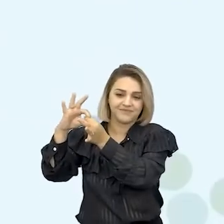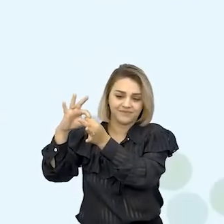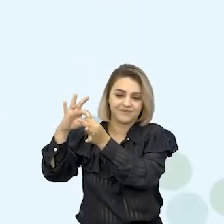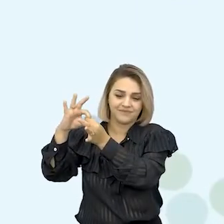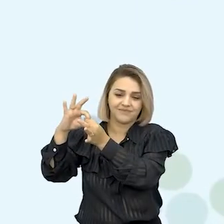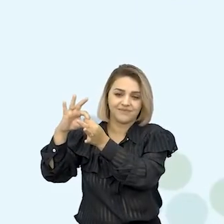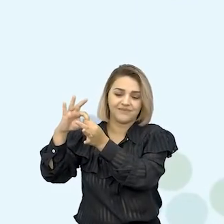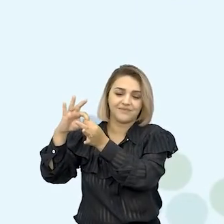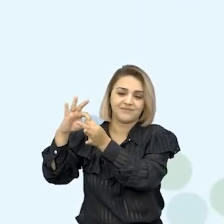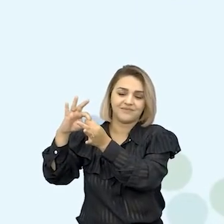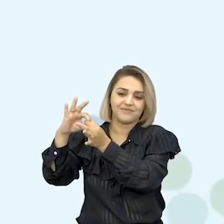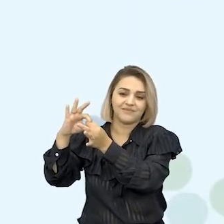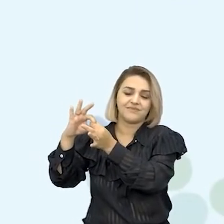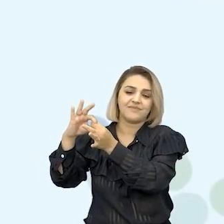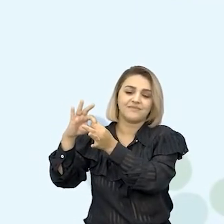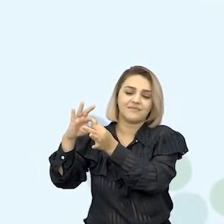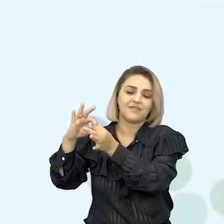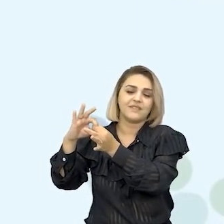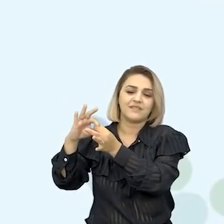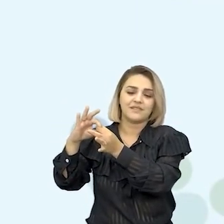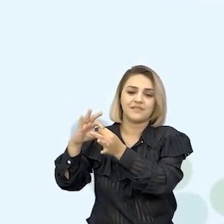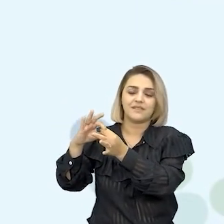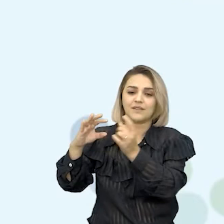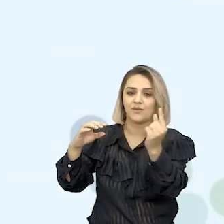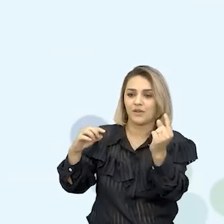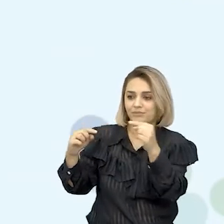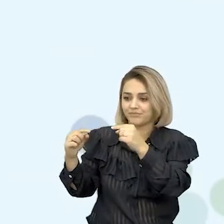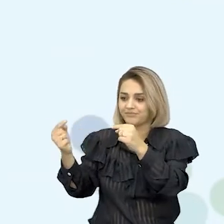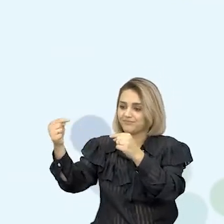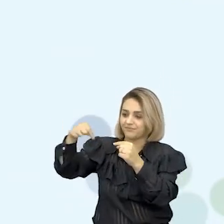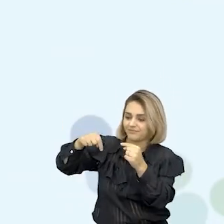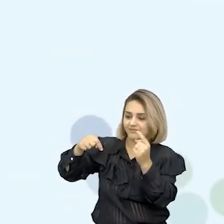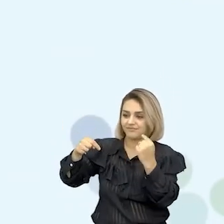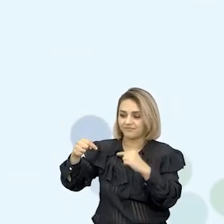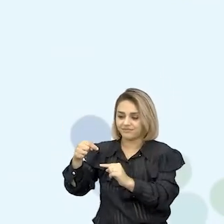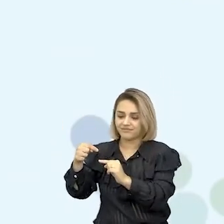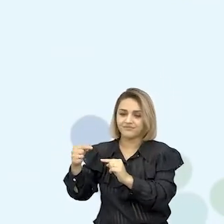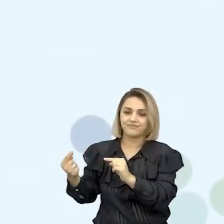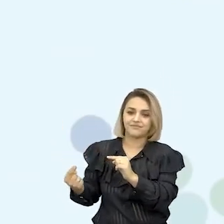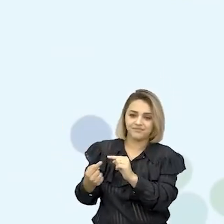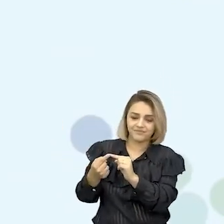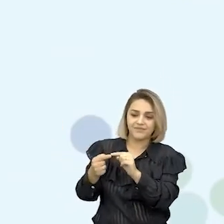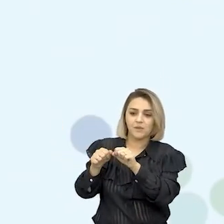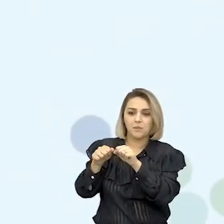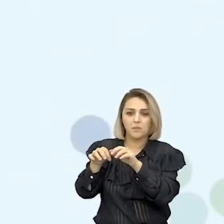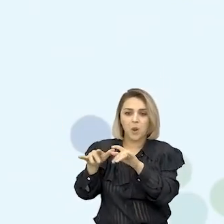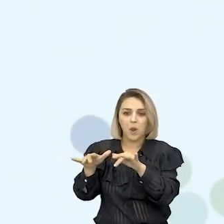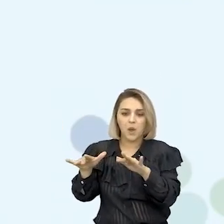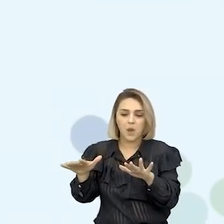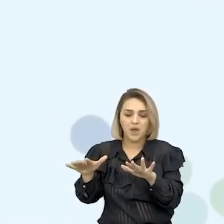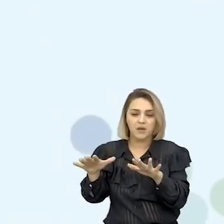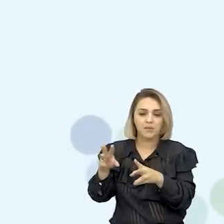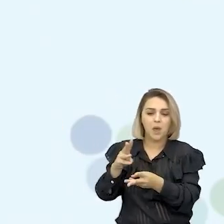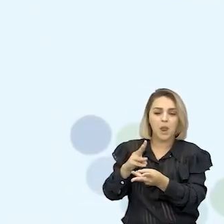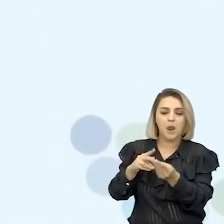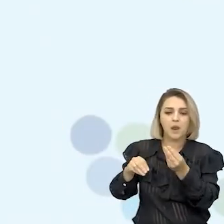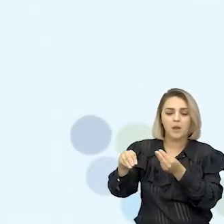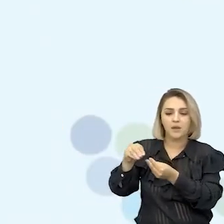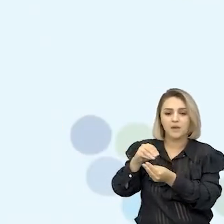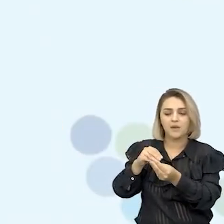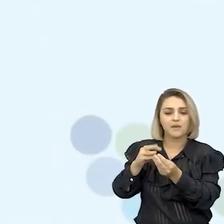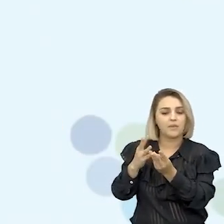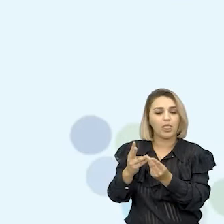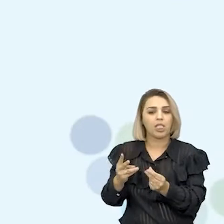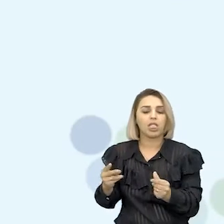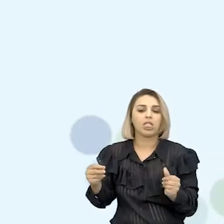saindo dali, um ânion sai daqui, um íon vai para ali, e aí o que vai acontecer? Nós temos então o processo de dissolução, que nada mais